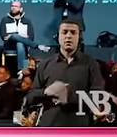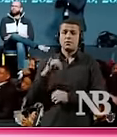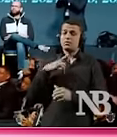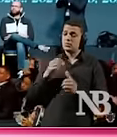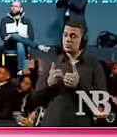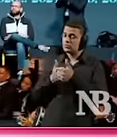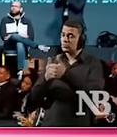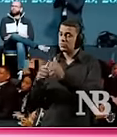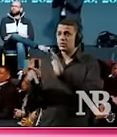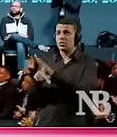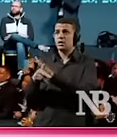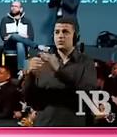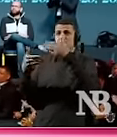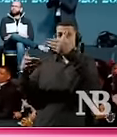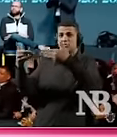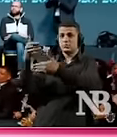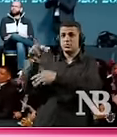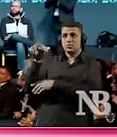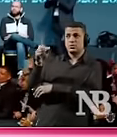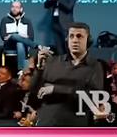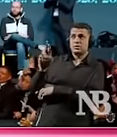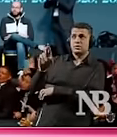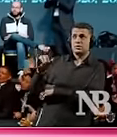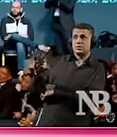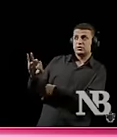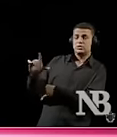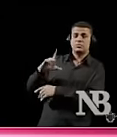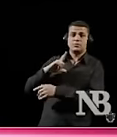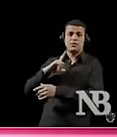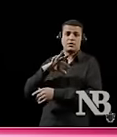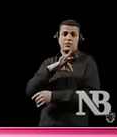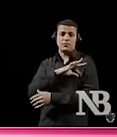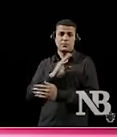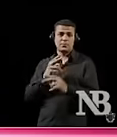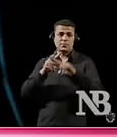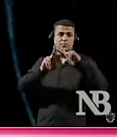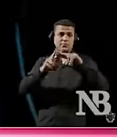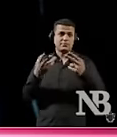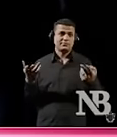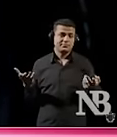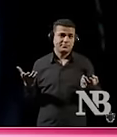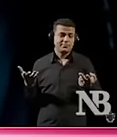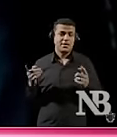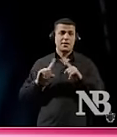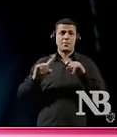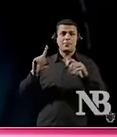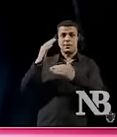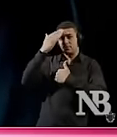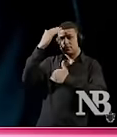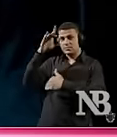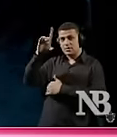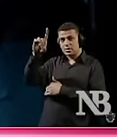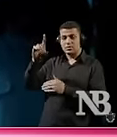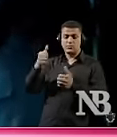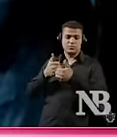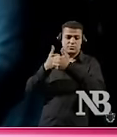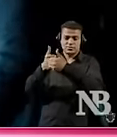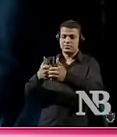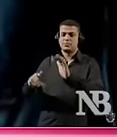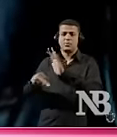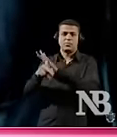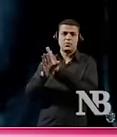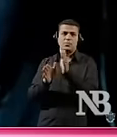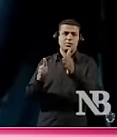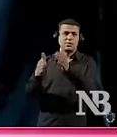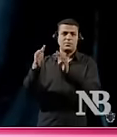seguido esse caminho, eu estava aqui no slide do The Hit aqui, de ser preso, né? Graças a Deus, eu não segui este caminho, né? Ou seja, há